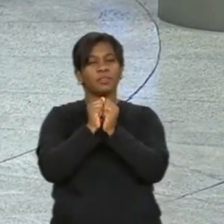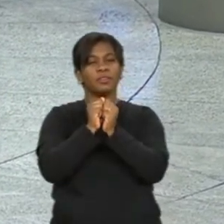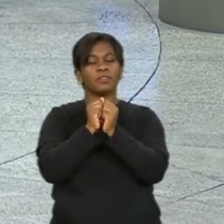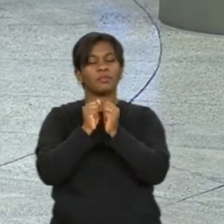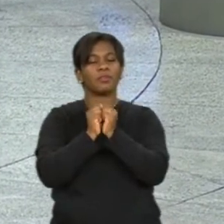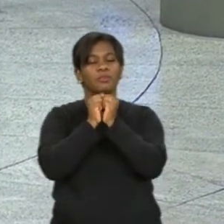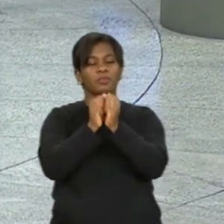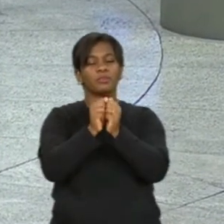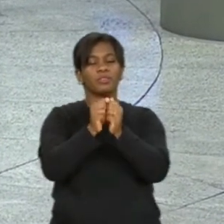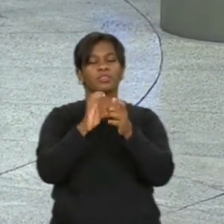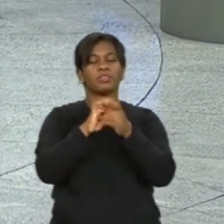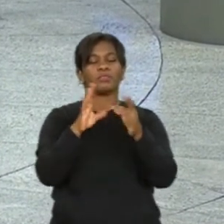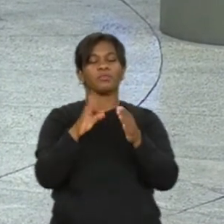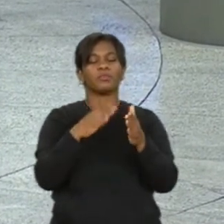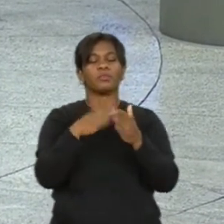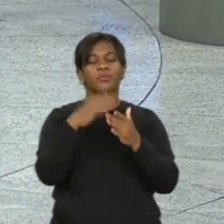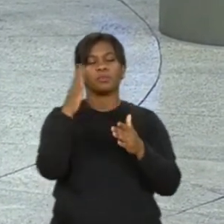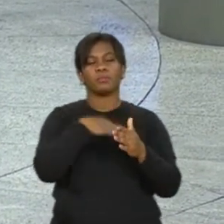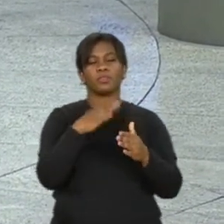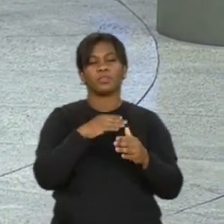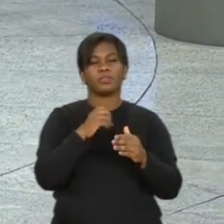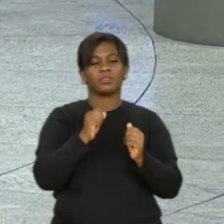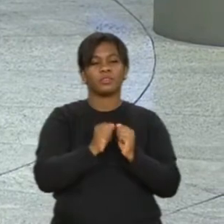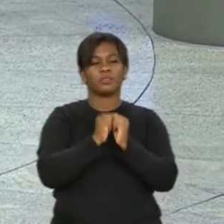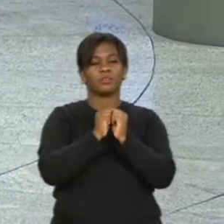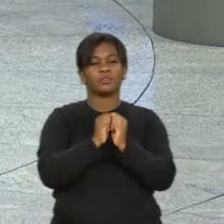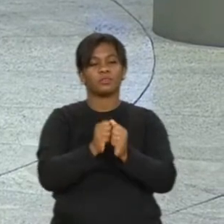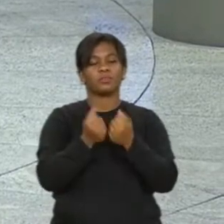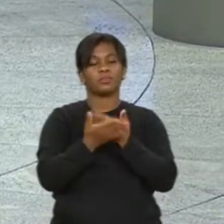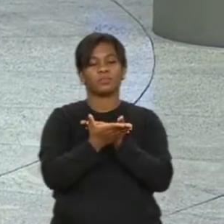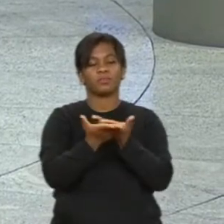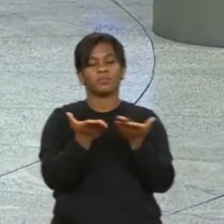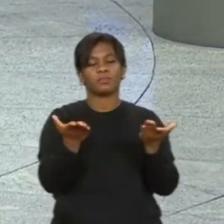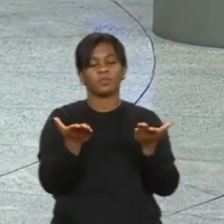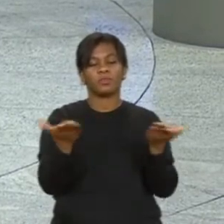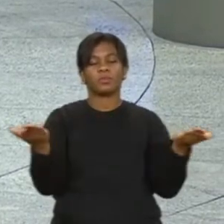os males e seja com todos vocês,